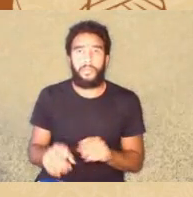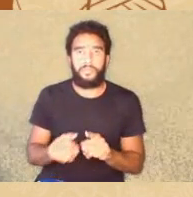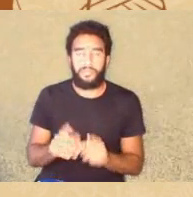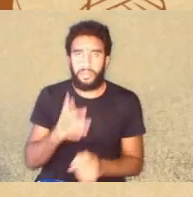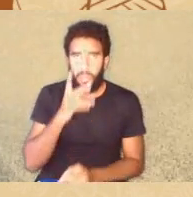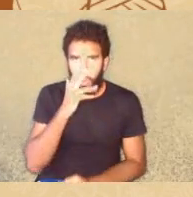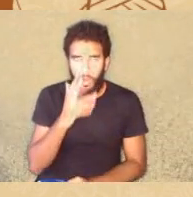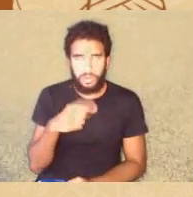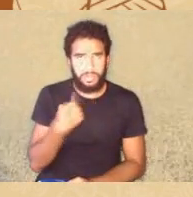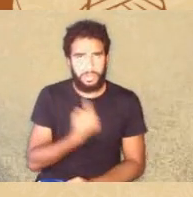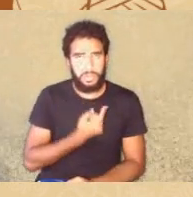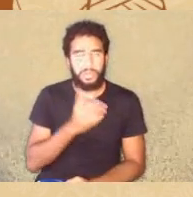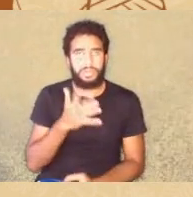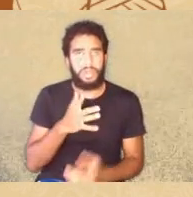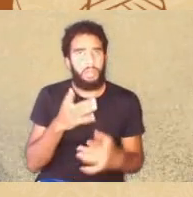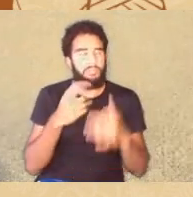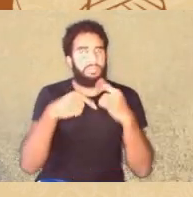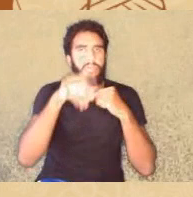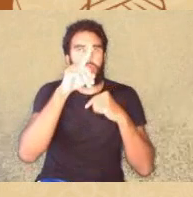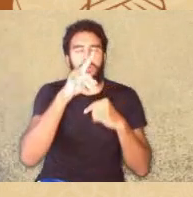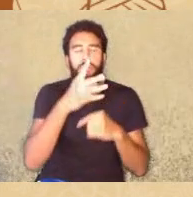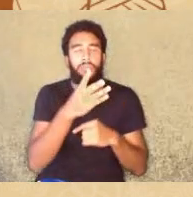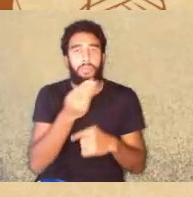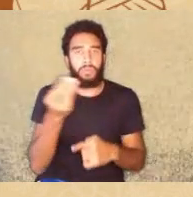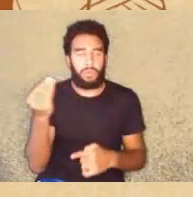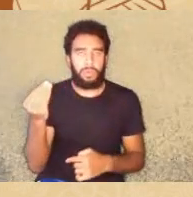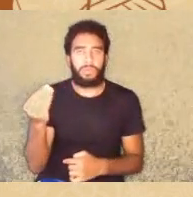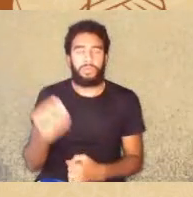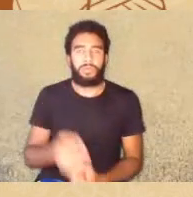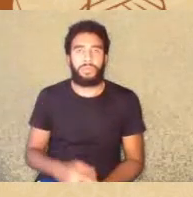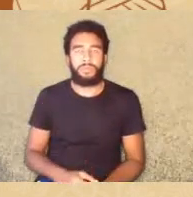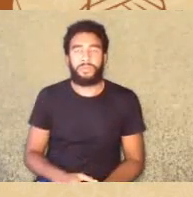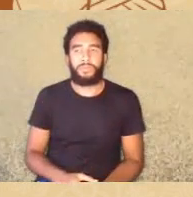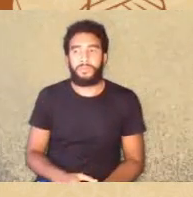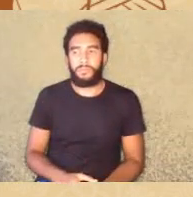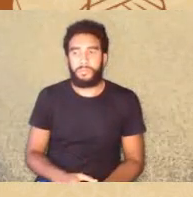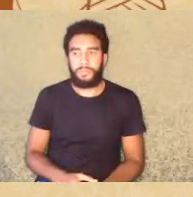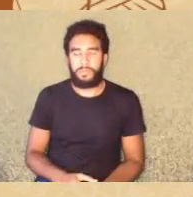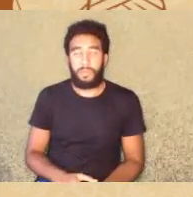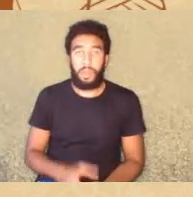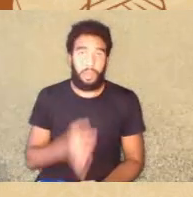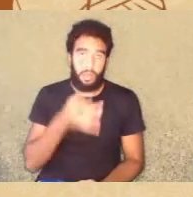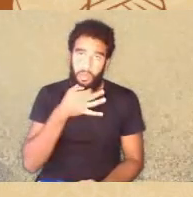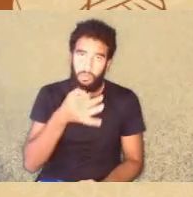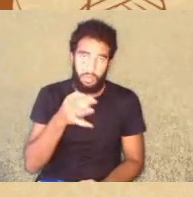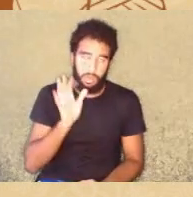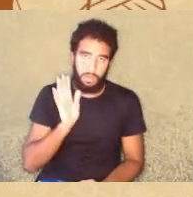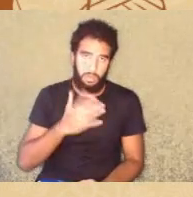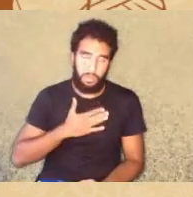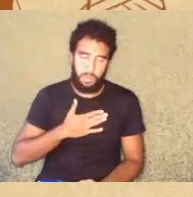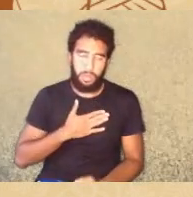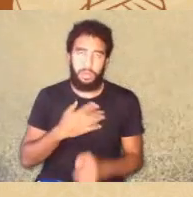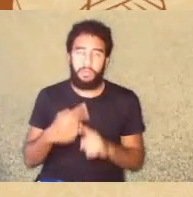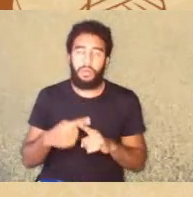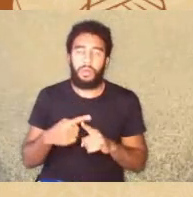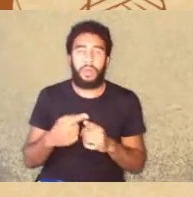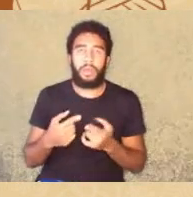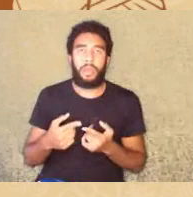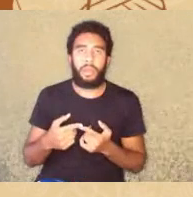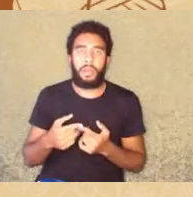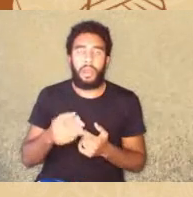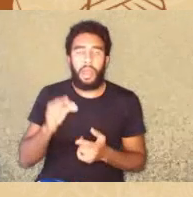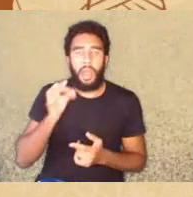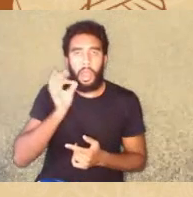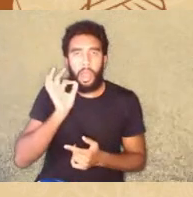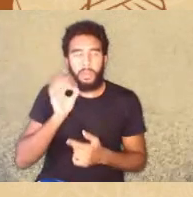muito na oferta dos serviços. Mas é minha lógica, assim, né, por que que a psicanálise, por exemplo, é tão identificada com